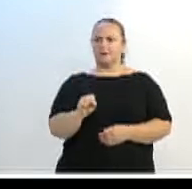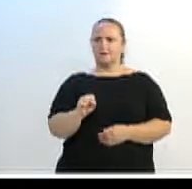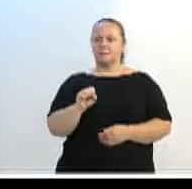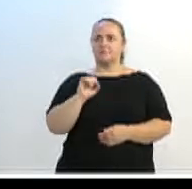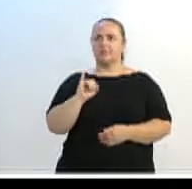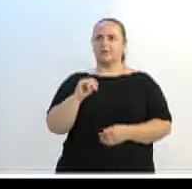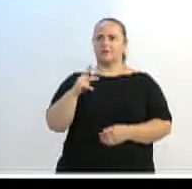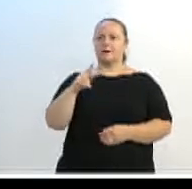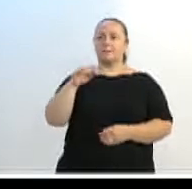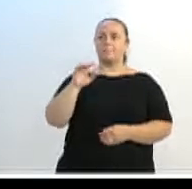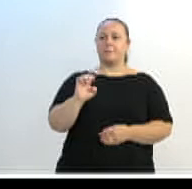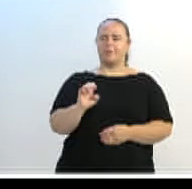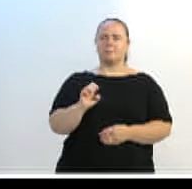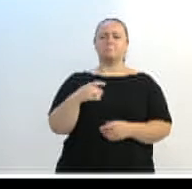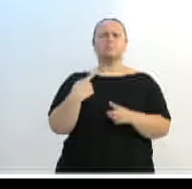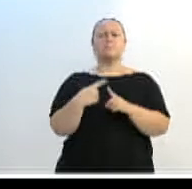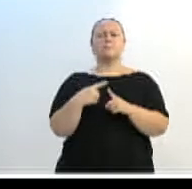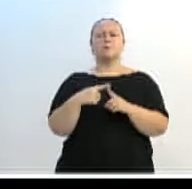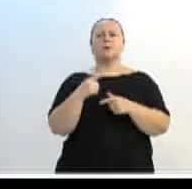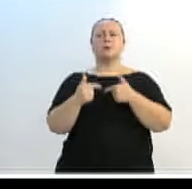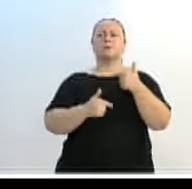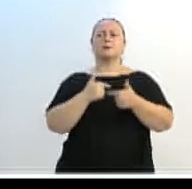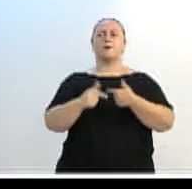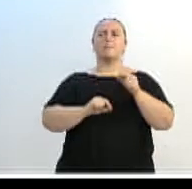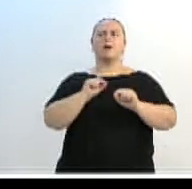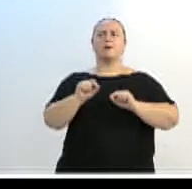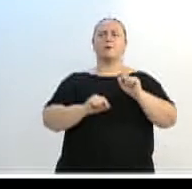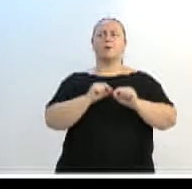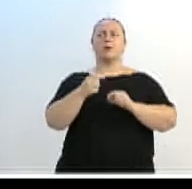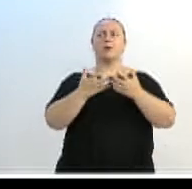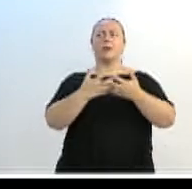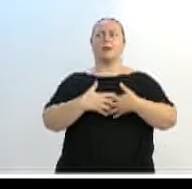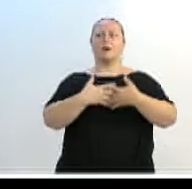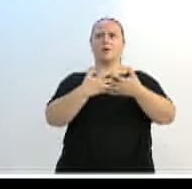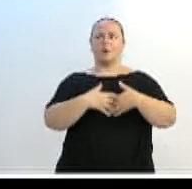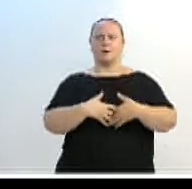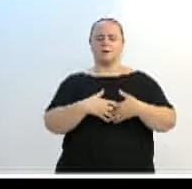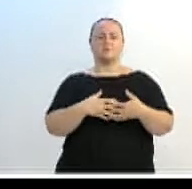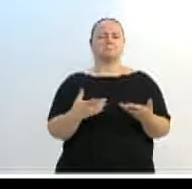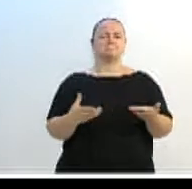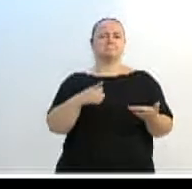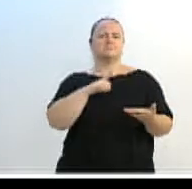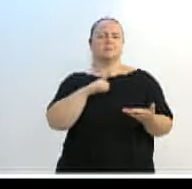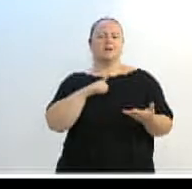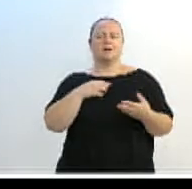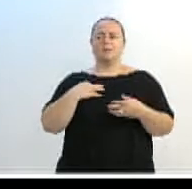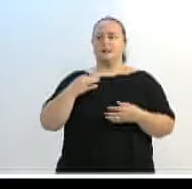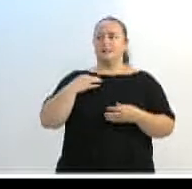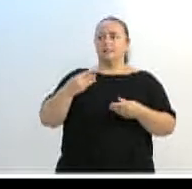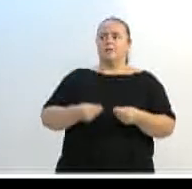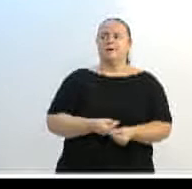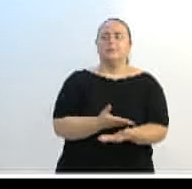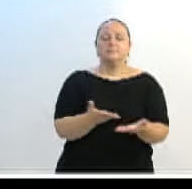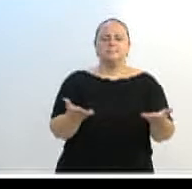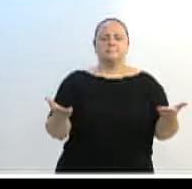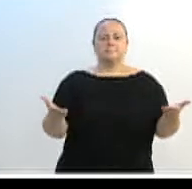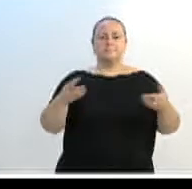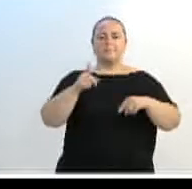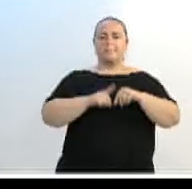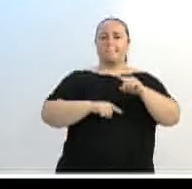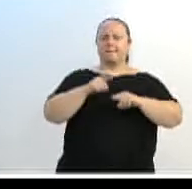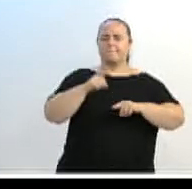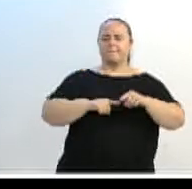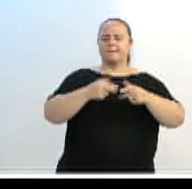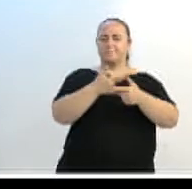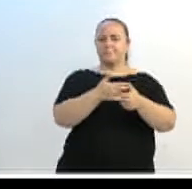do Rotary na sociedade. Desde doação de roupas, de materiais que a